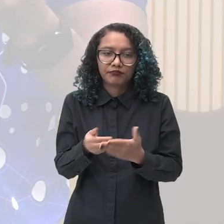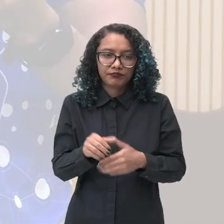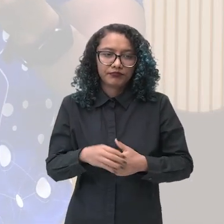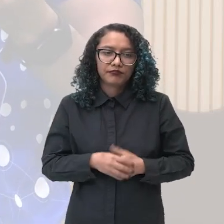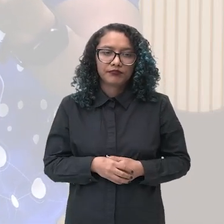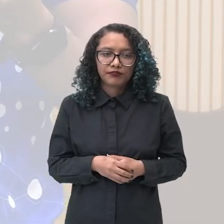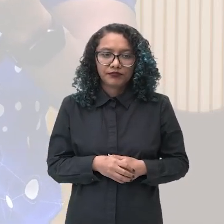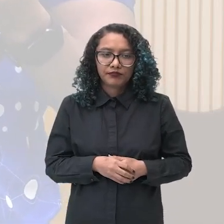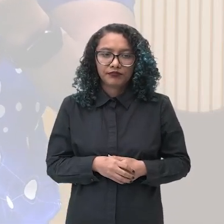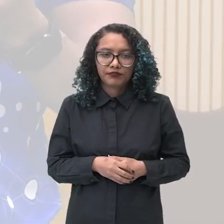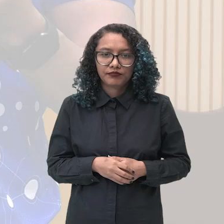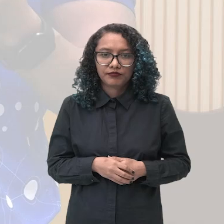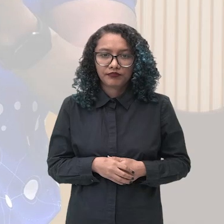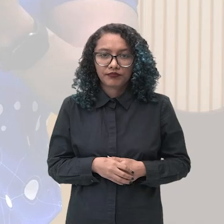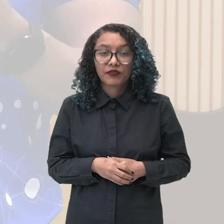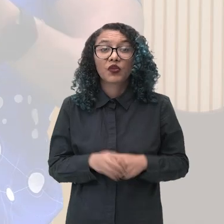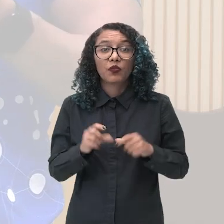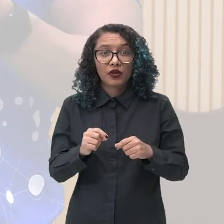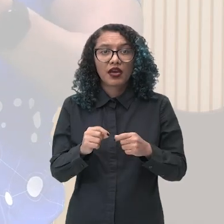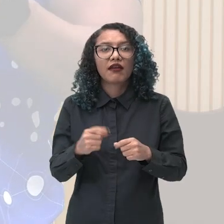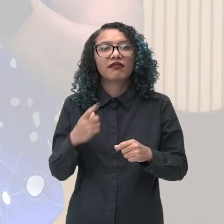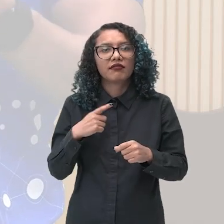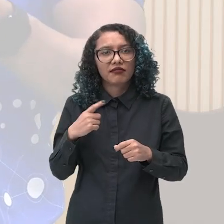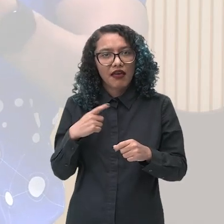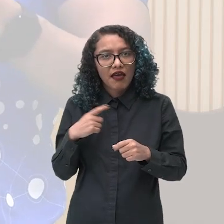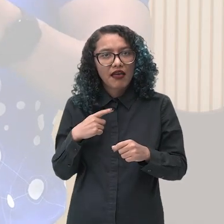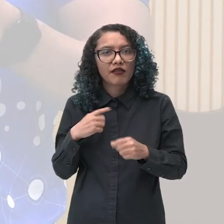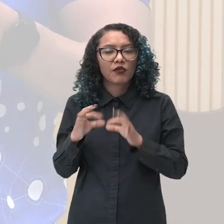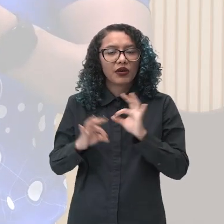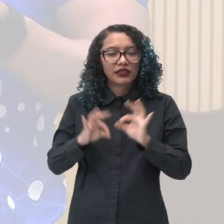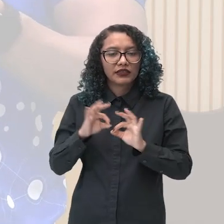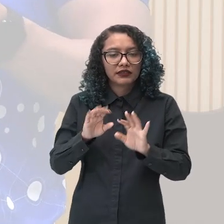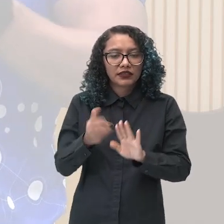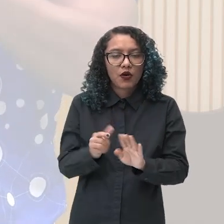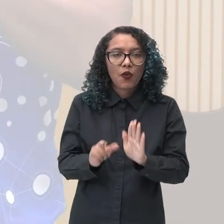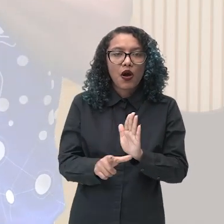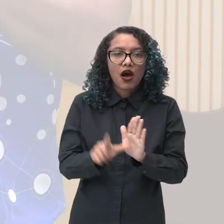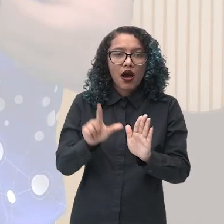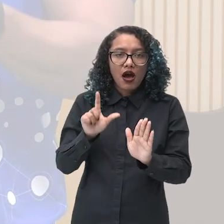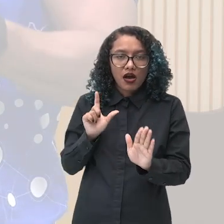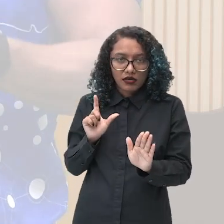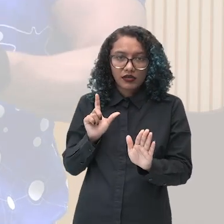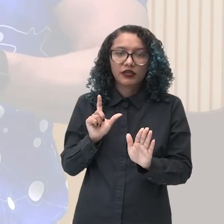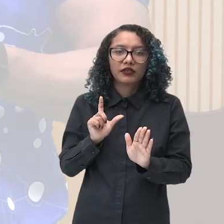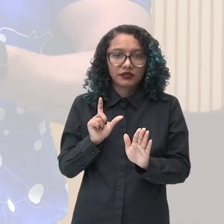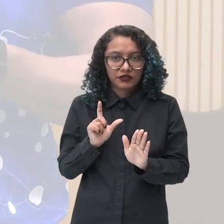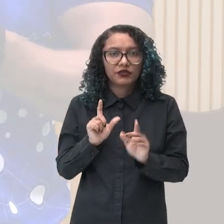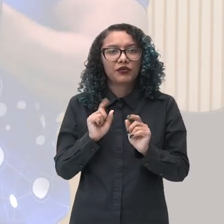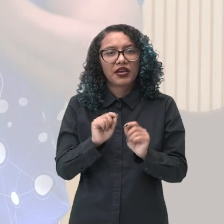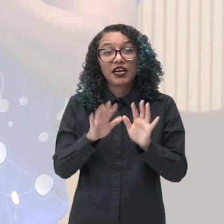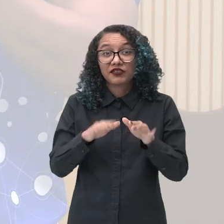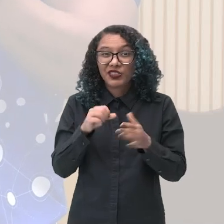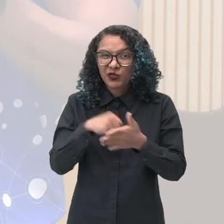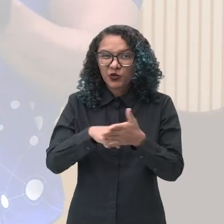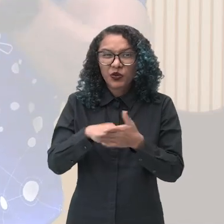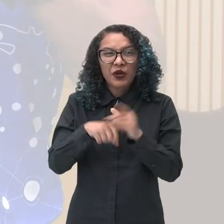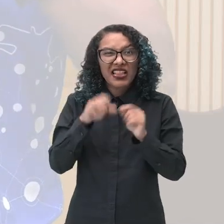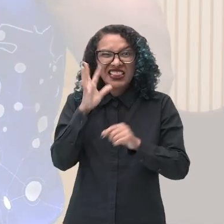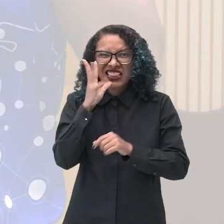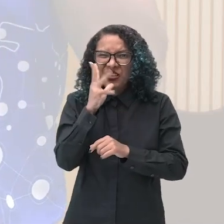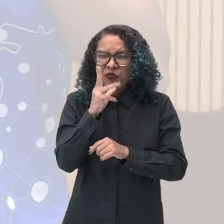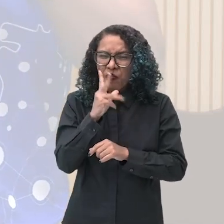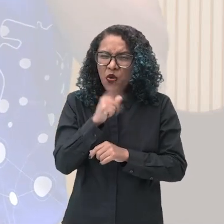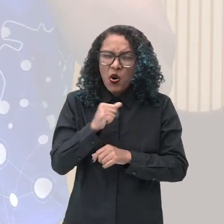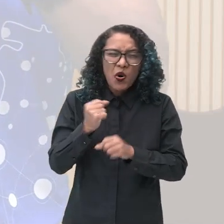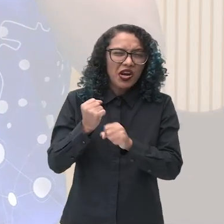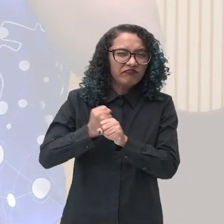movimento social ele dura um pouco mais de tempo. A luta, essa luta pode demorar décadas e